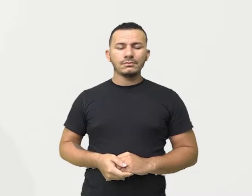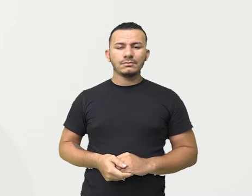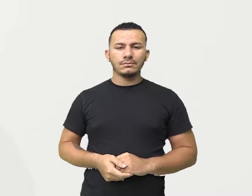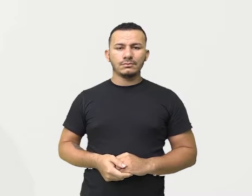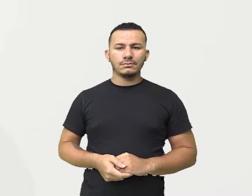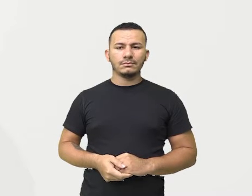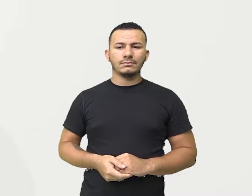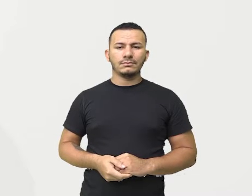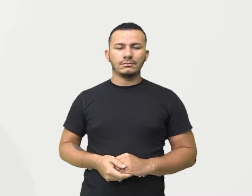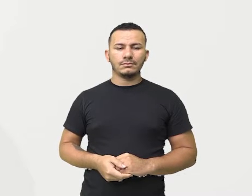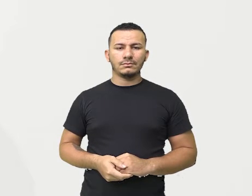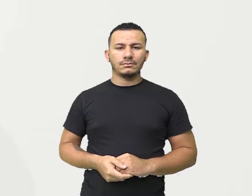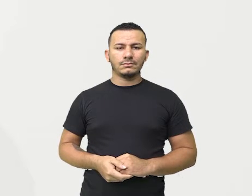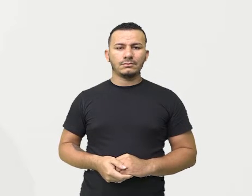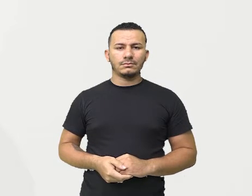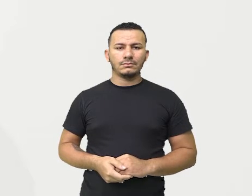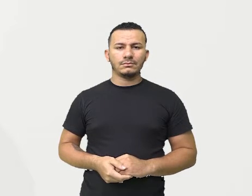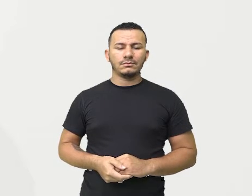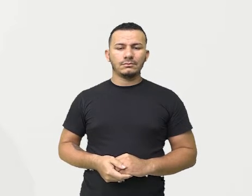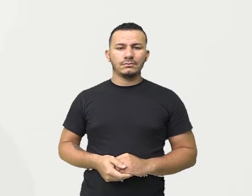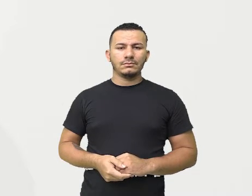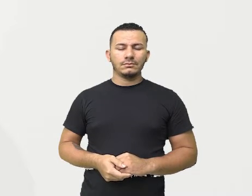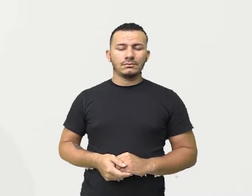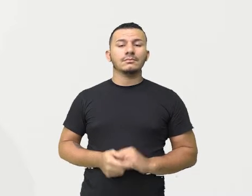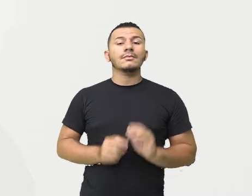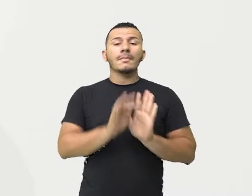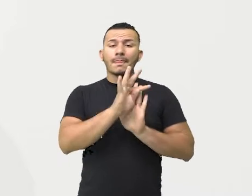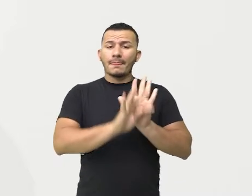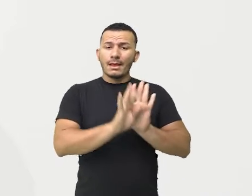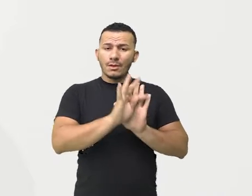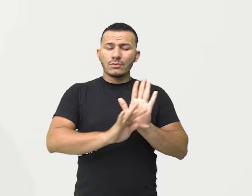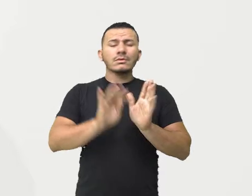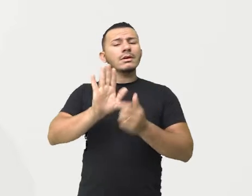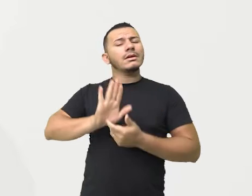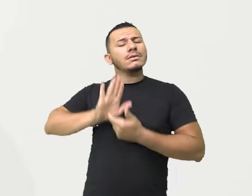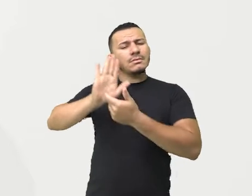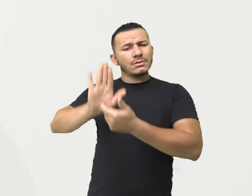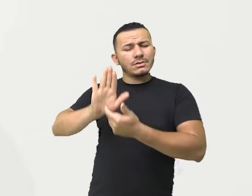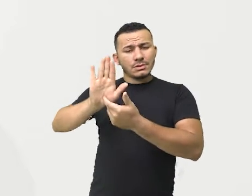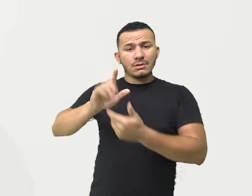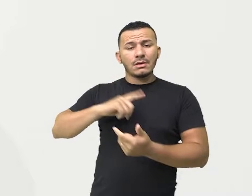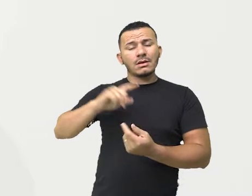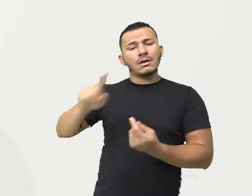produção que tem como função principal